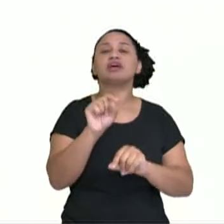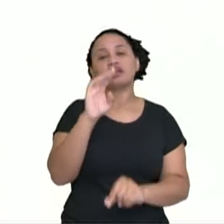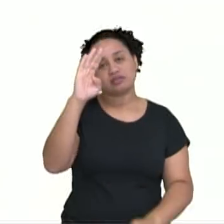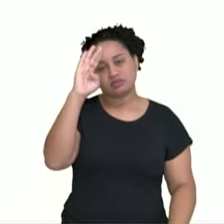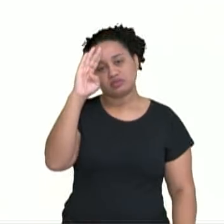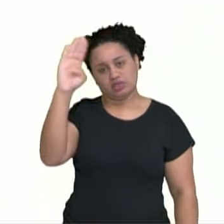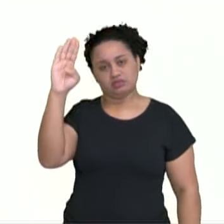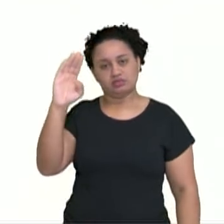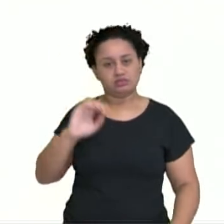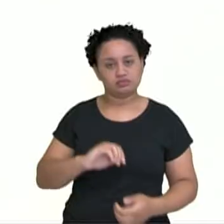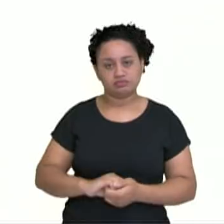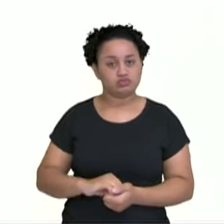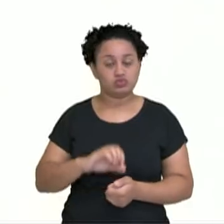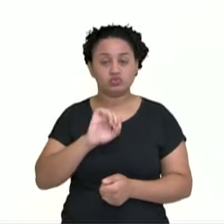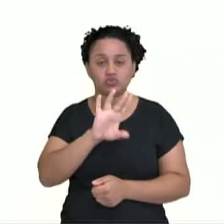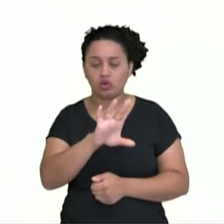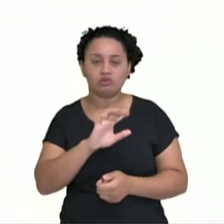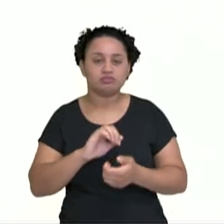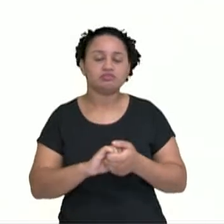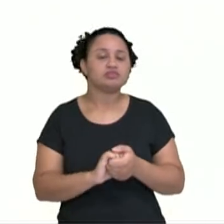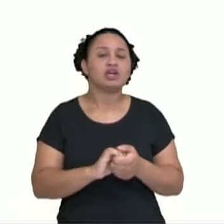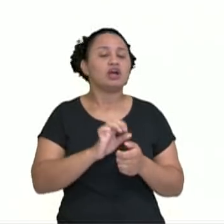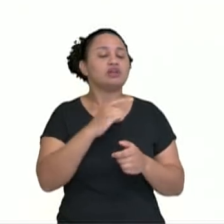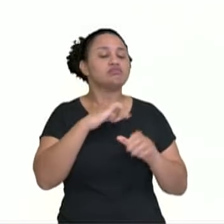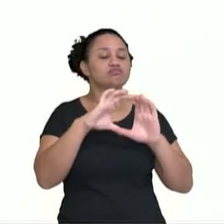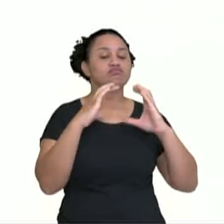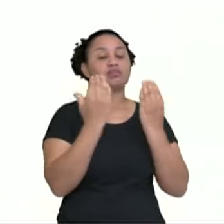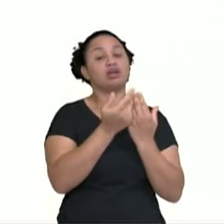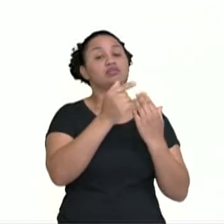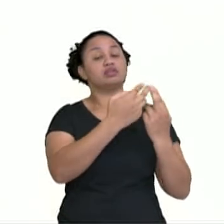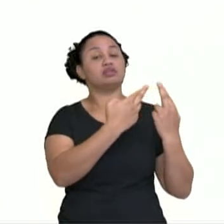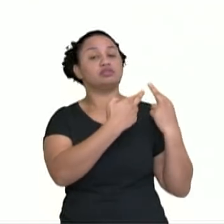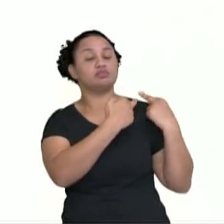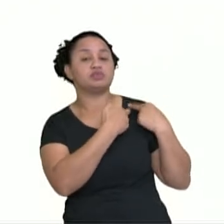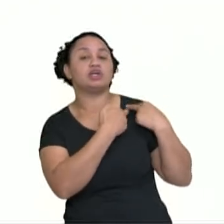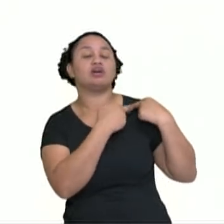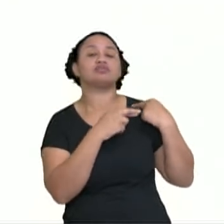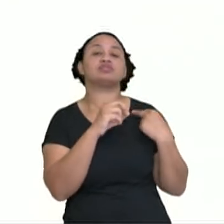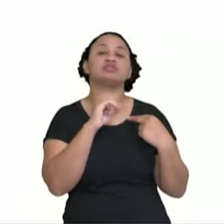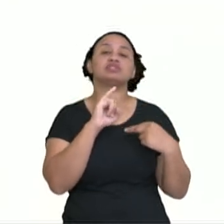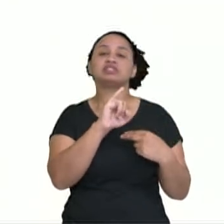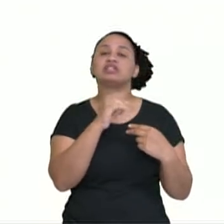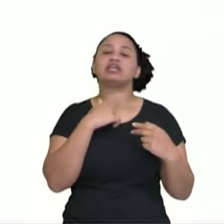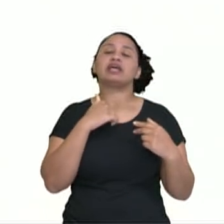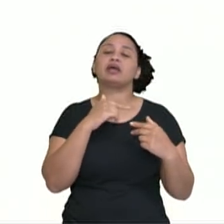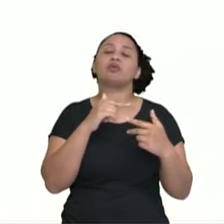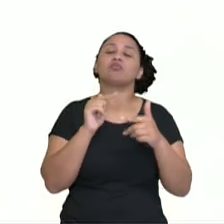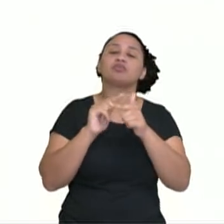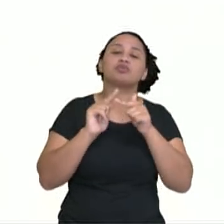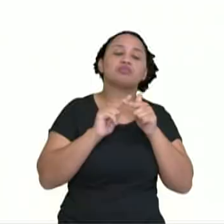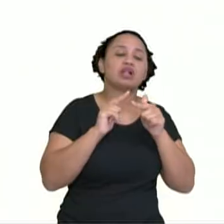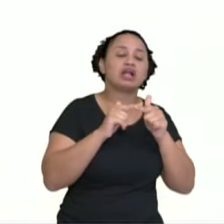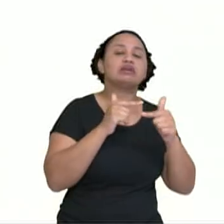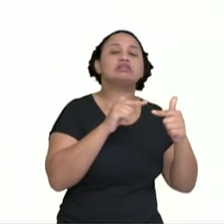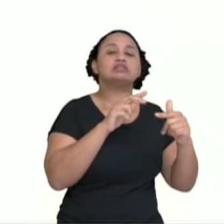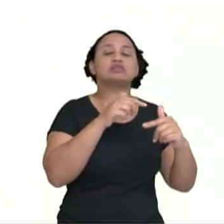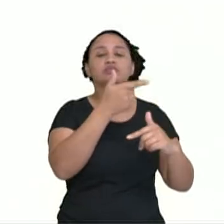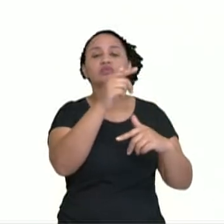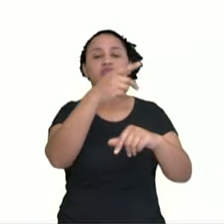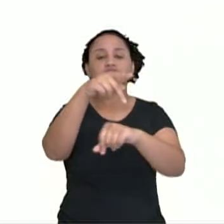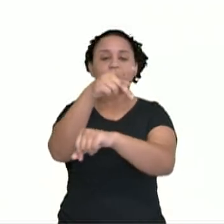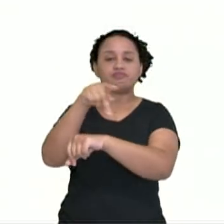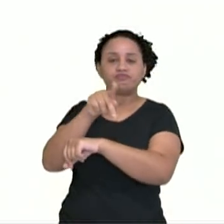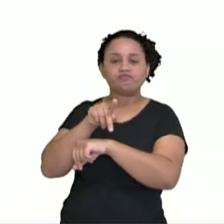forças armadas. Então é o parlamento quem fica responsável para resolver, né, e